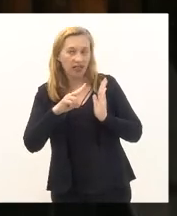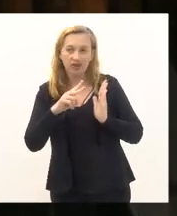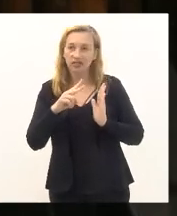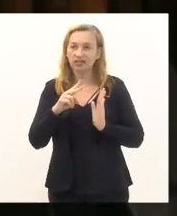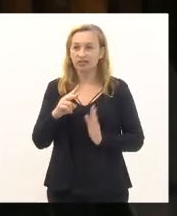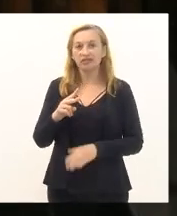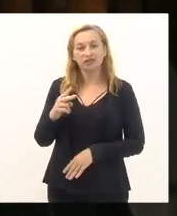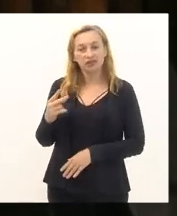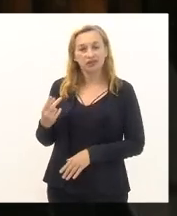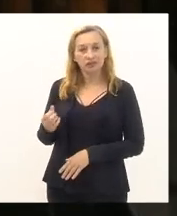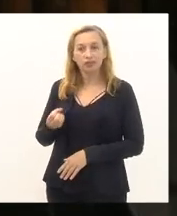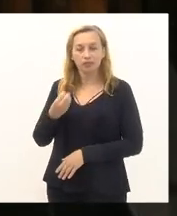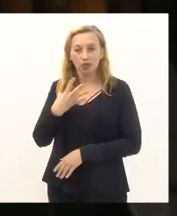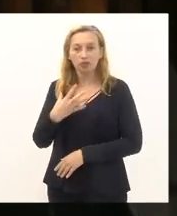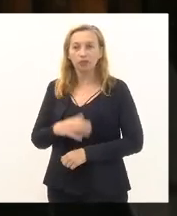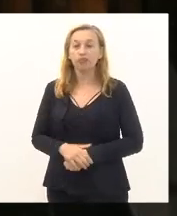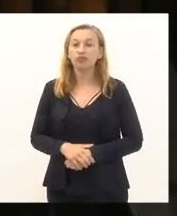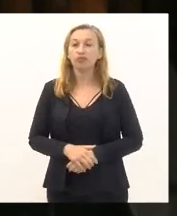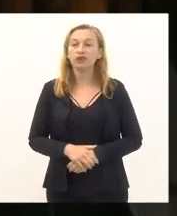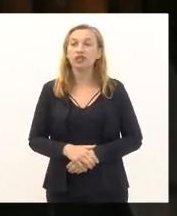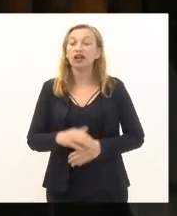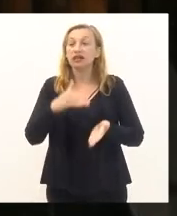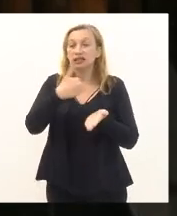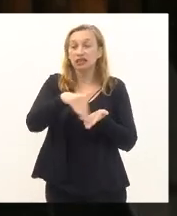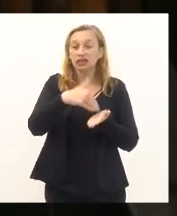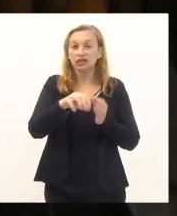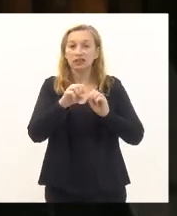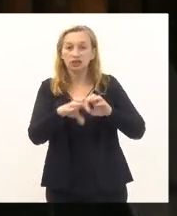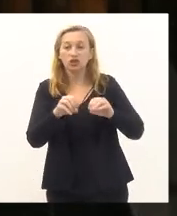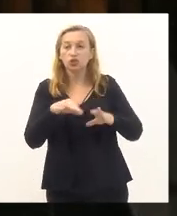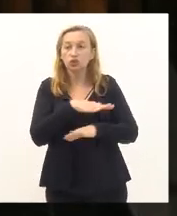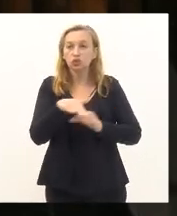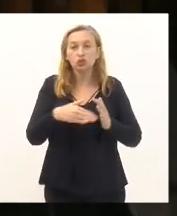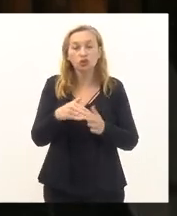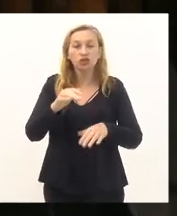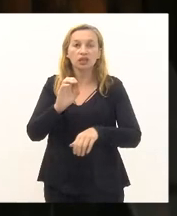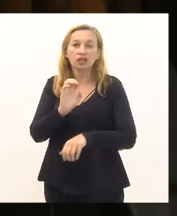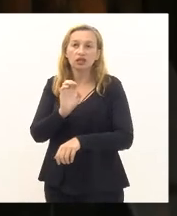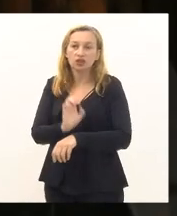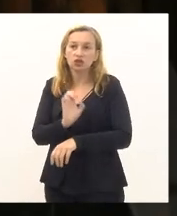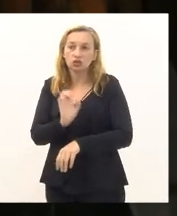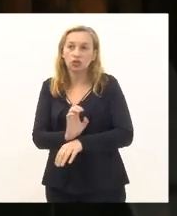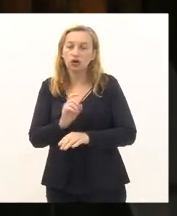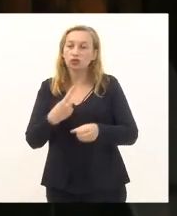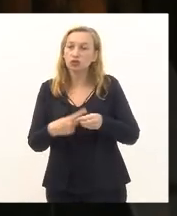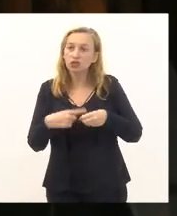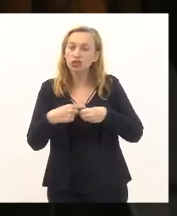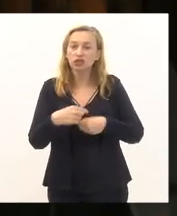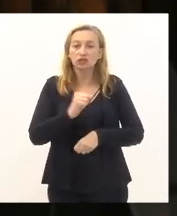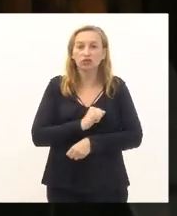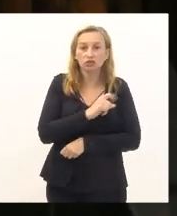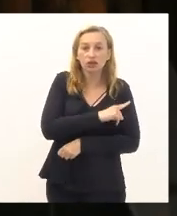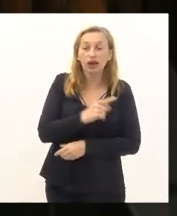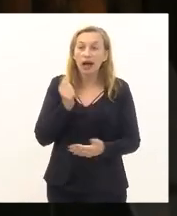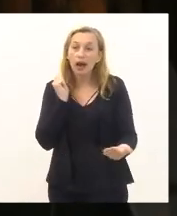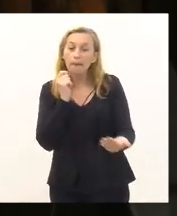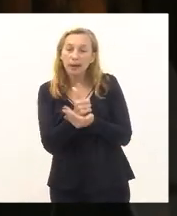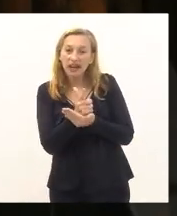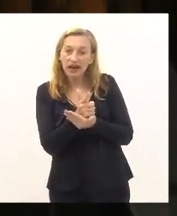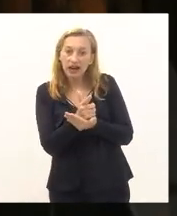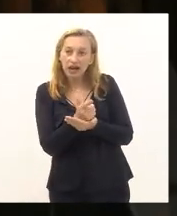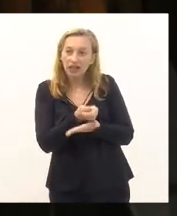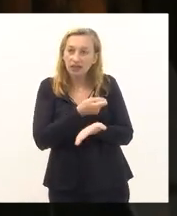A Secretaria de Educação orientou todas as escolas do município de São Gonçalo a pagar